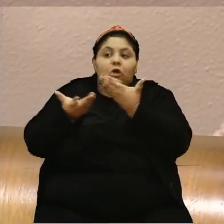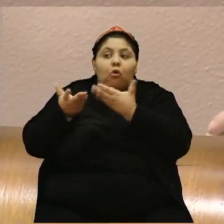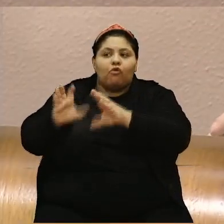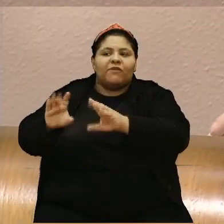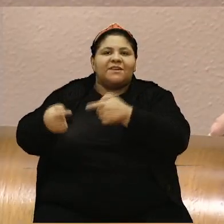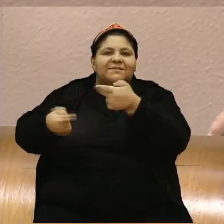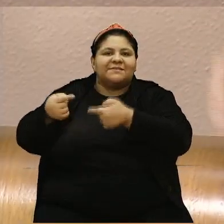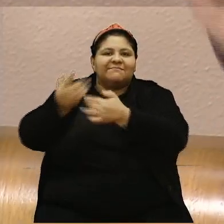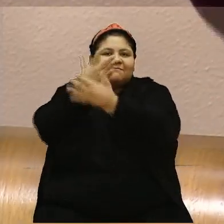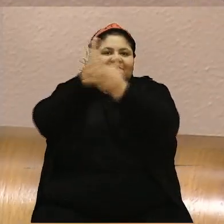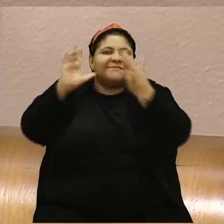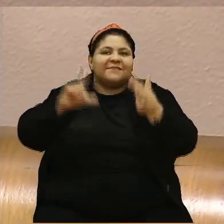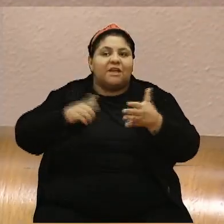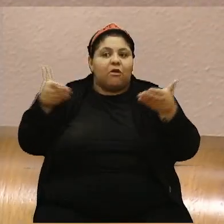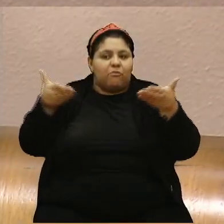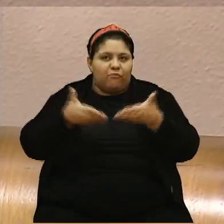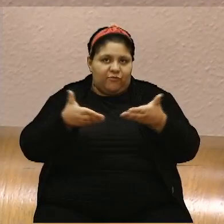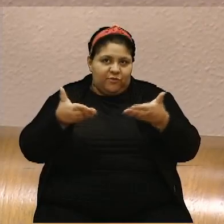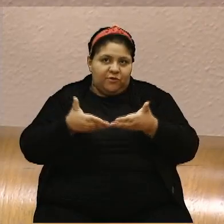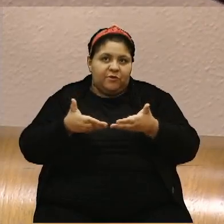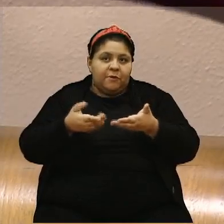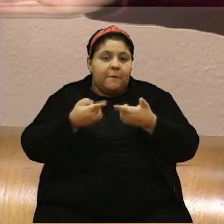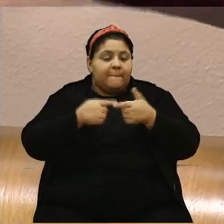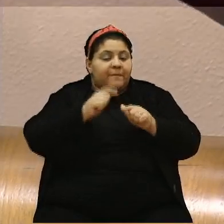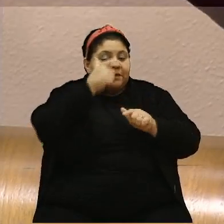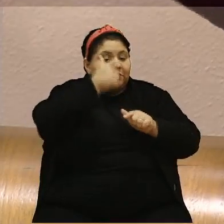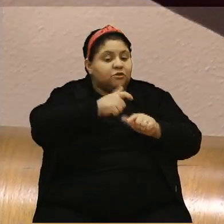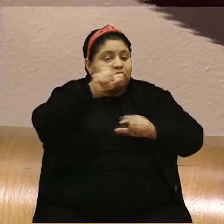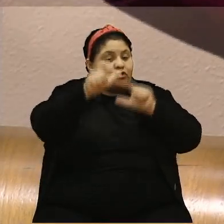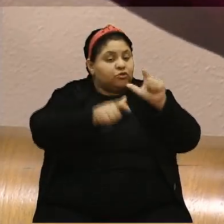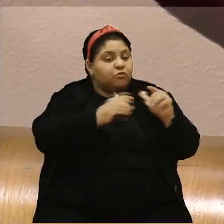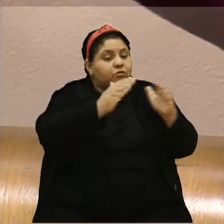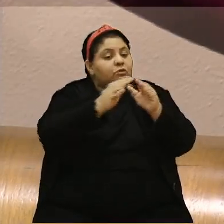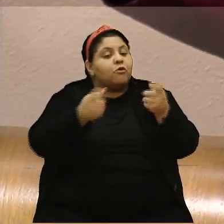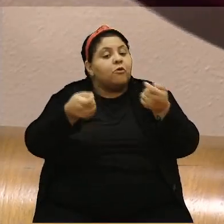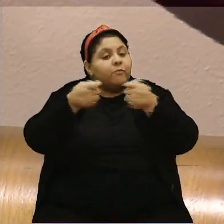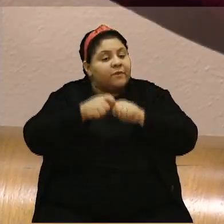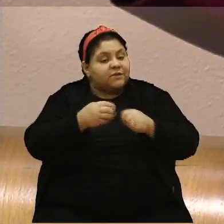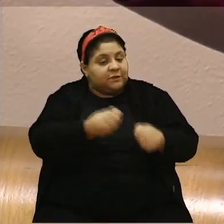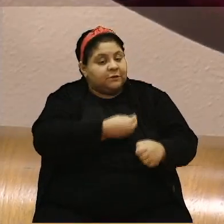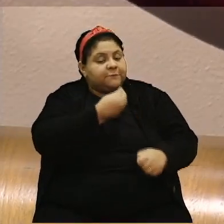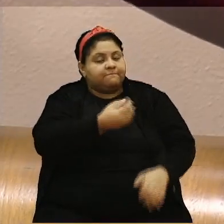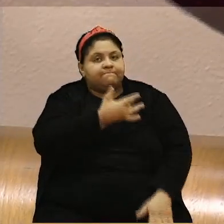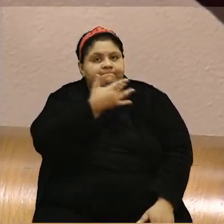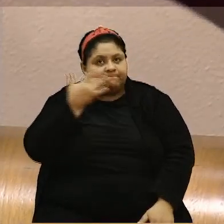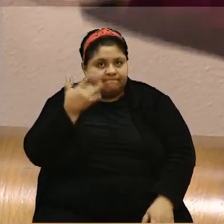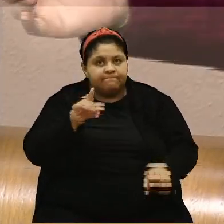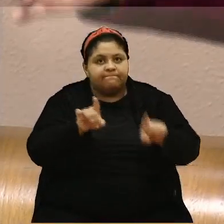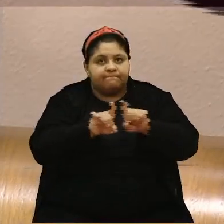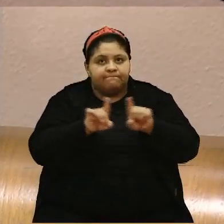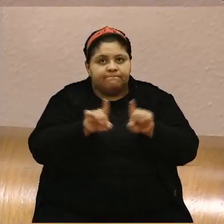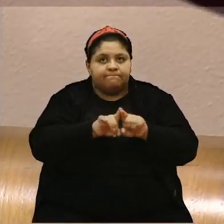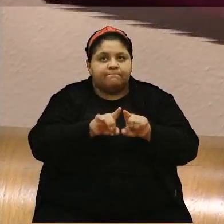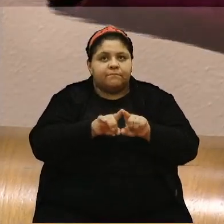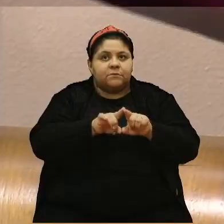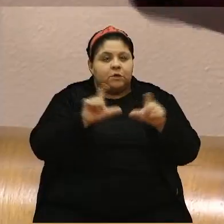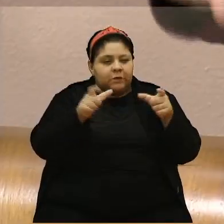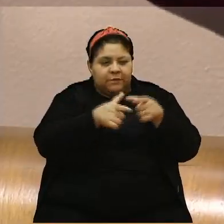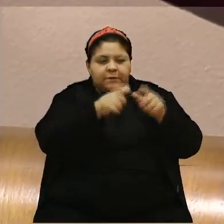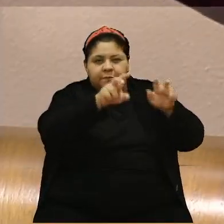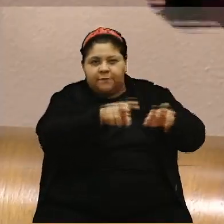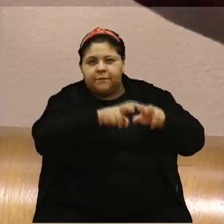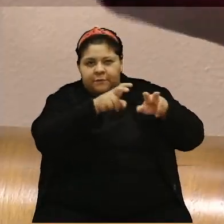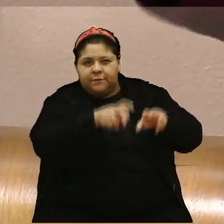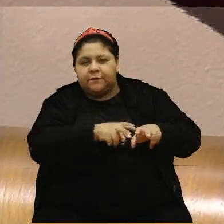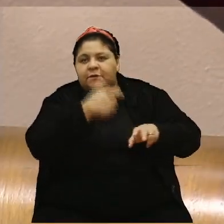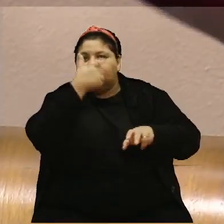do meio ambiente que nós temos feito. Mas eu acho que as pessoas que residem precisam ter as suas vidas facilitadas também, né? Os pequenos agricultores, enfim. Então, acho